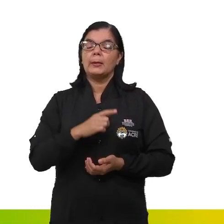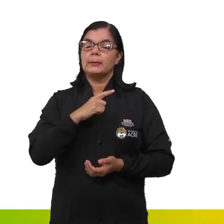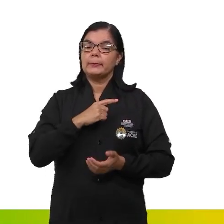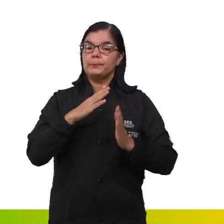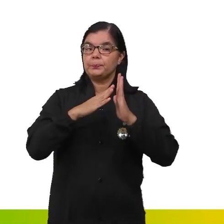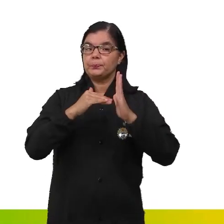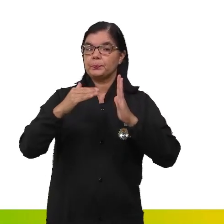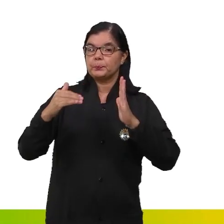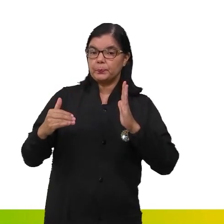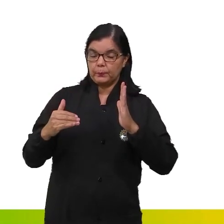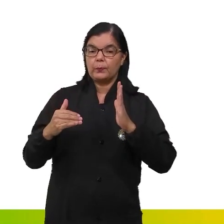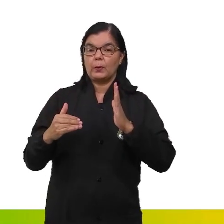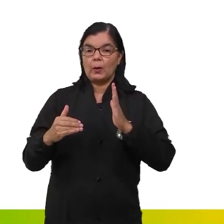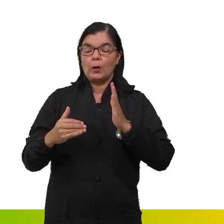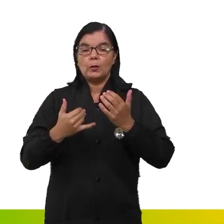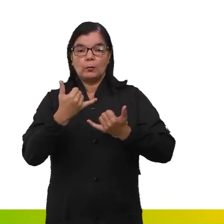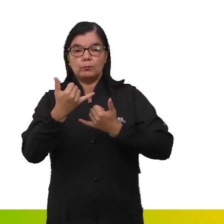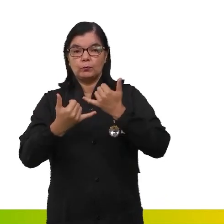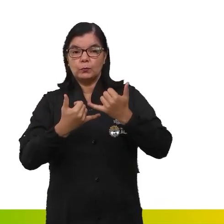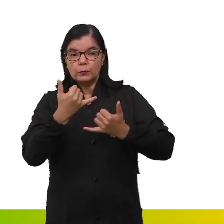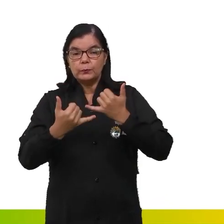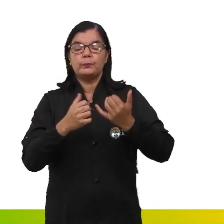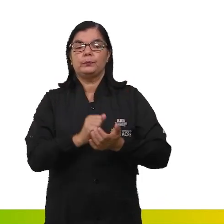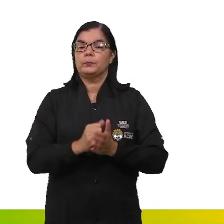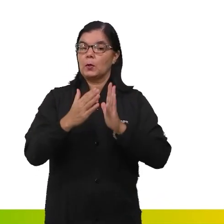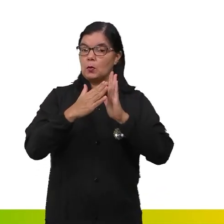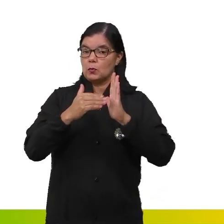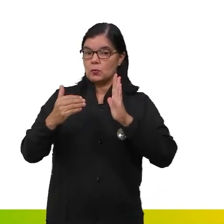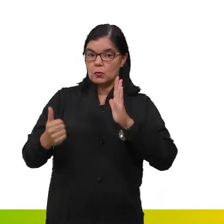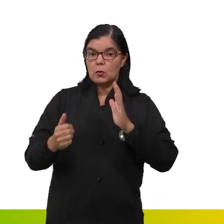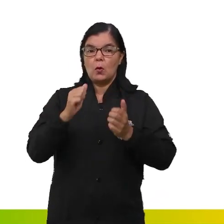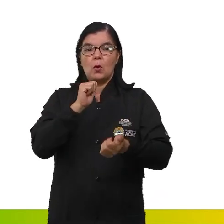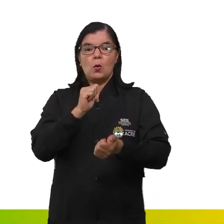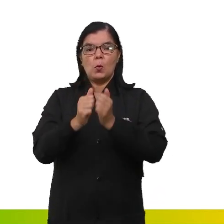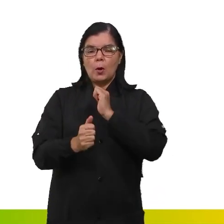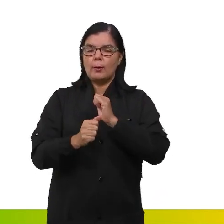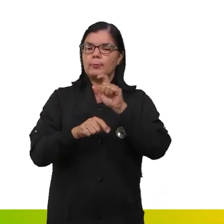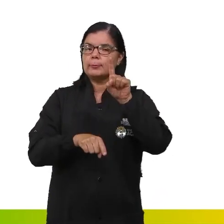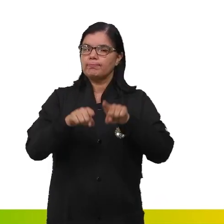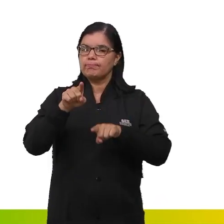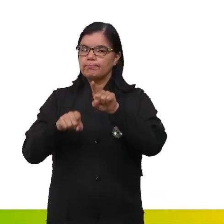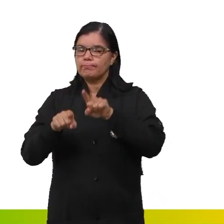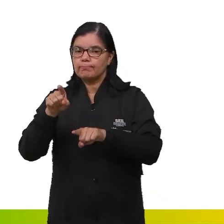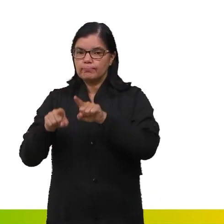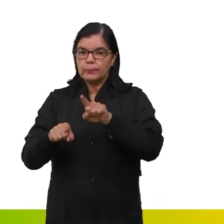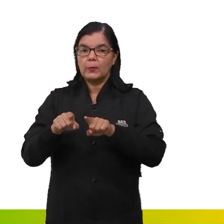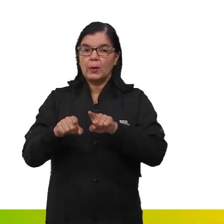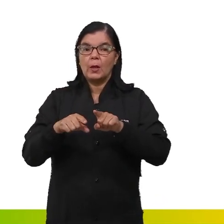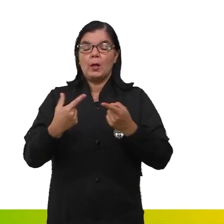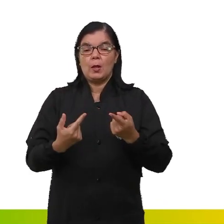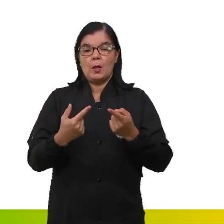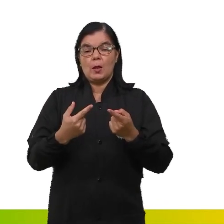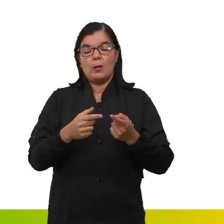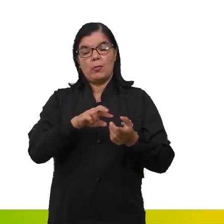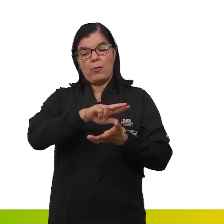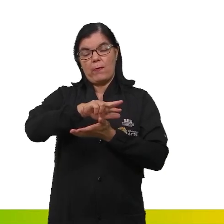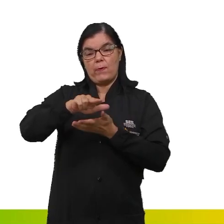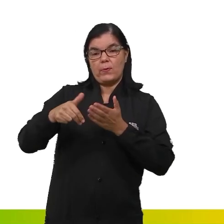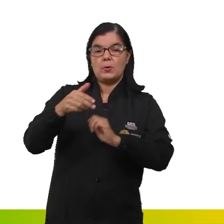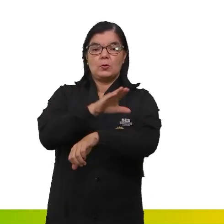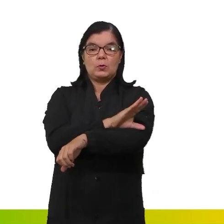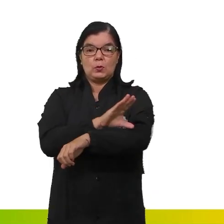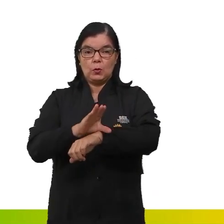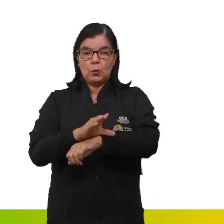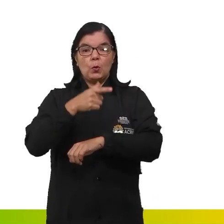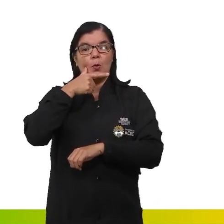influência é no estilo de jogo. Estilos de jogos podem variar consideravelmente entre culturas, com